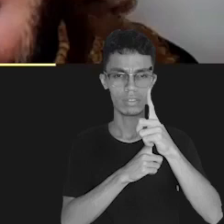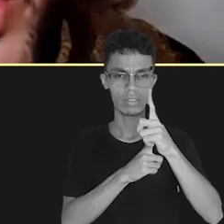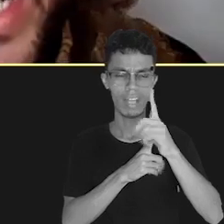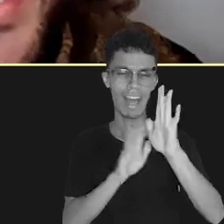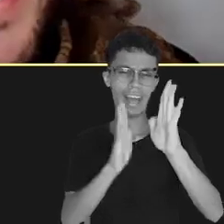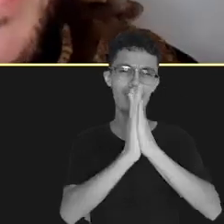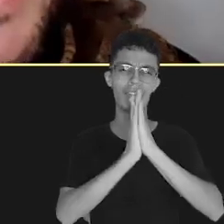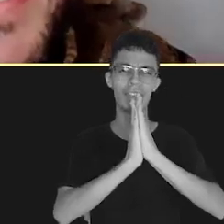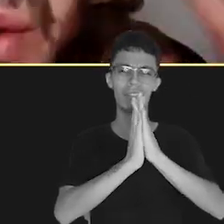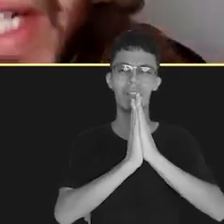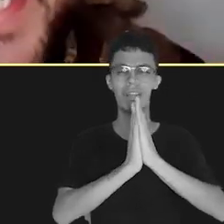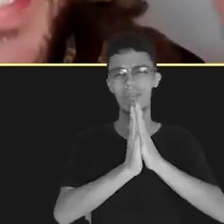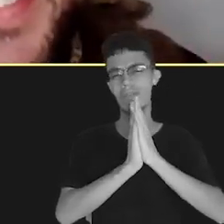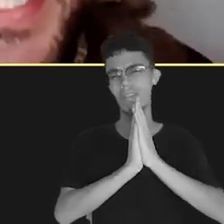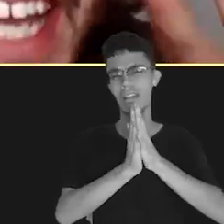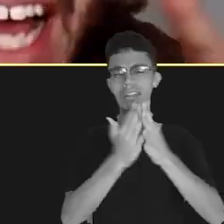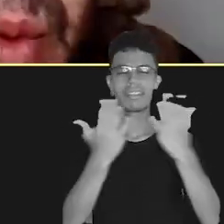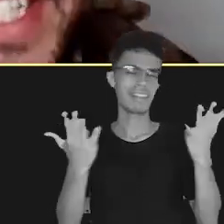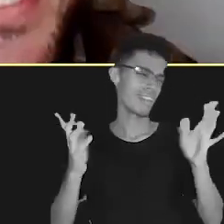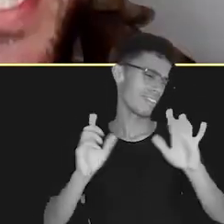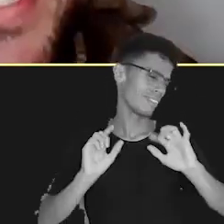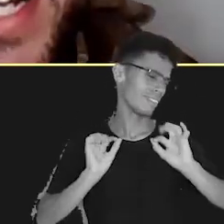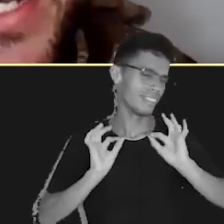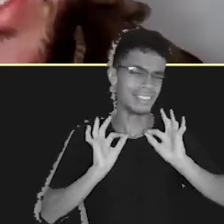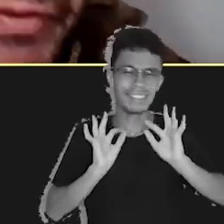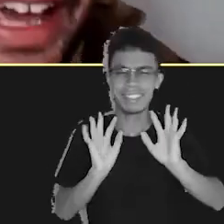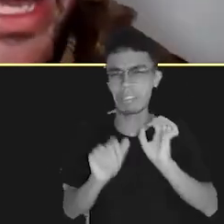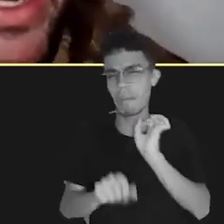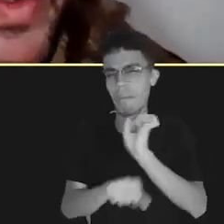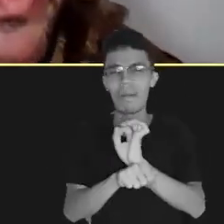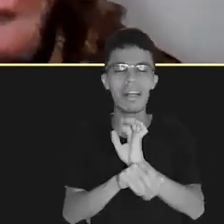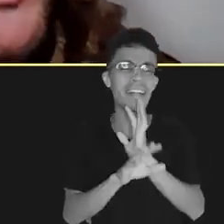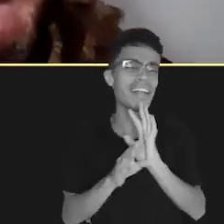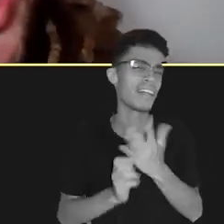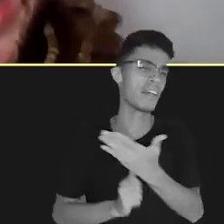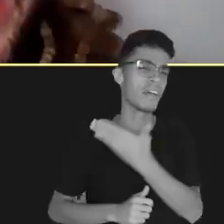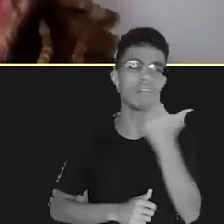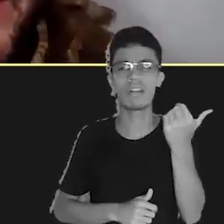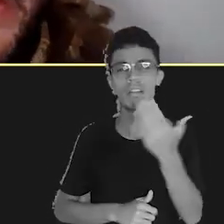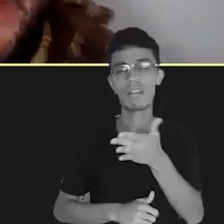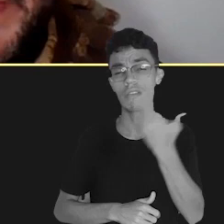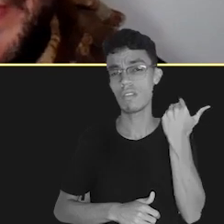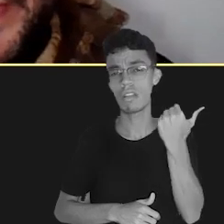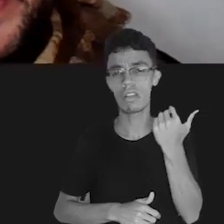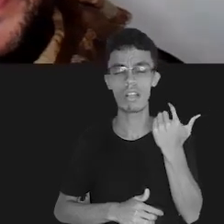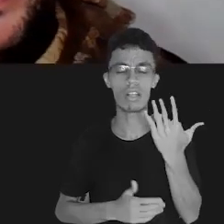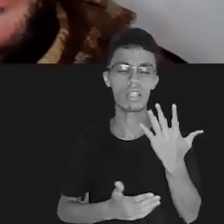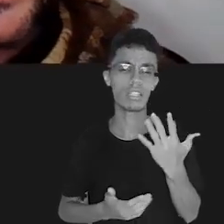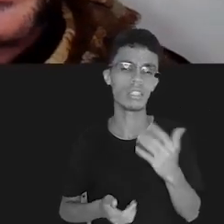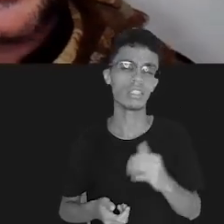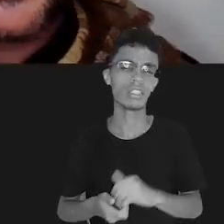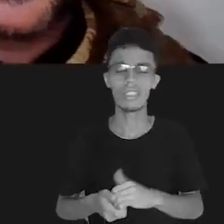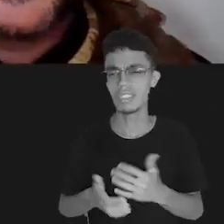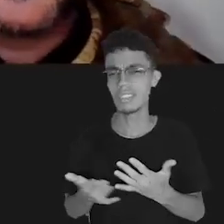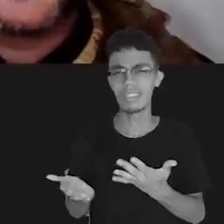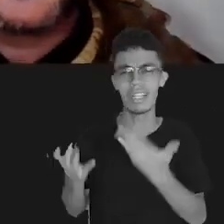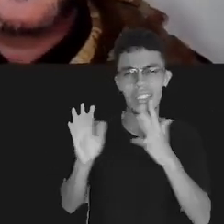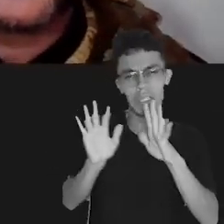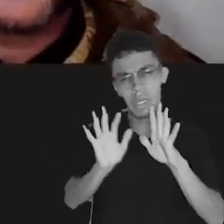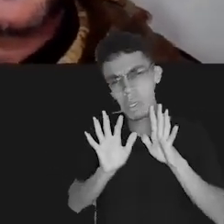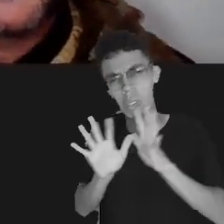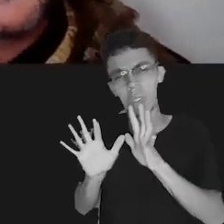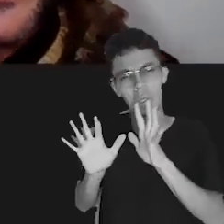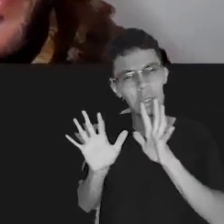Por favor, Excelência, não insista, não insista. Venha, vamos embora. Vai empurrando o velho até a